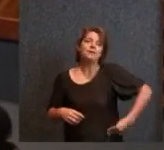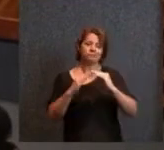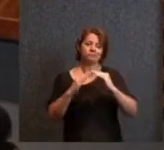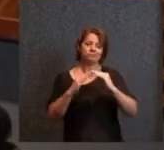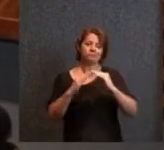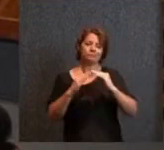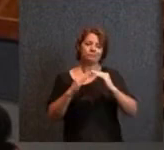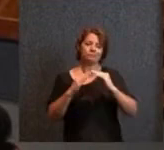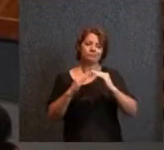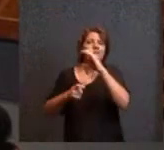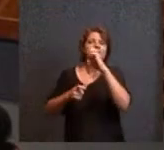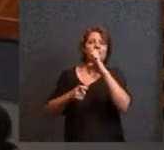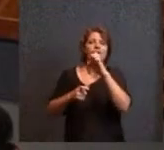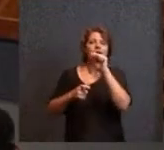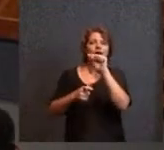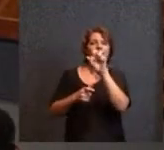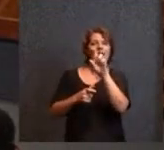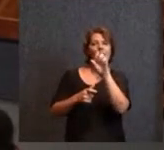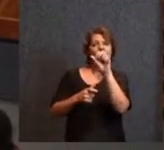secretária nacional